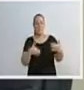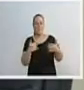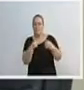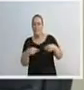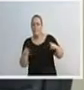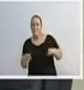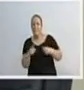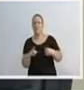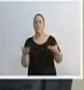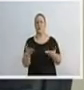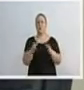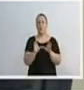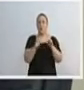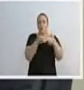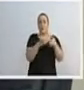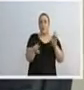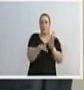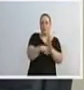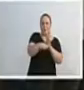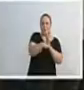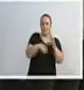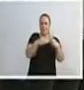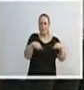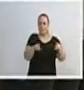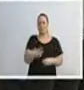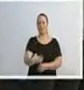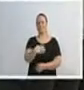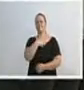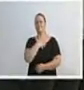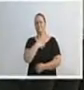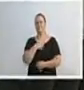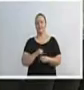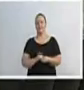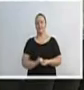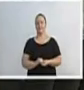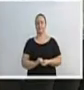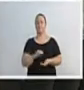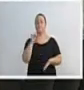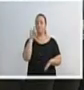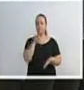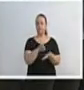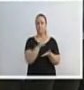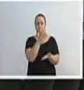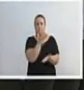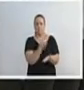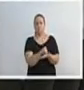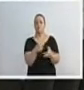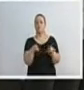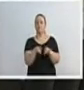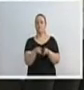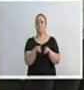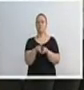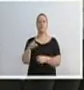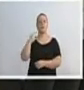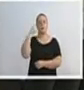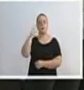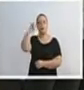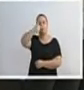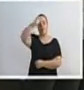no município de Blumenau, e rendemos a nossa homenagem. Registrado também a sua fala, vereador Adriano Pereira.